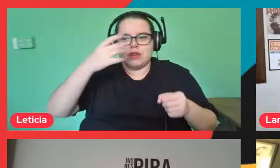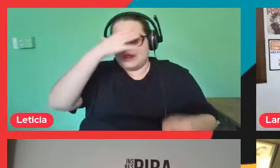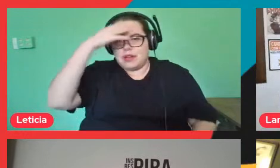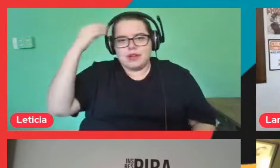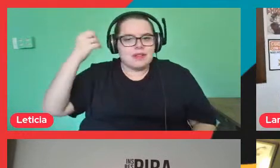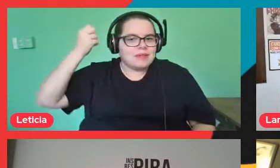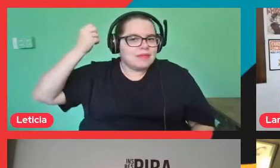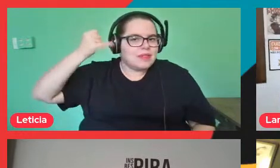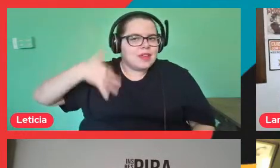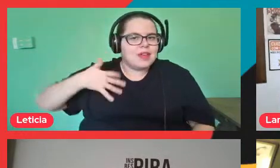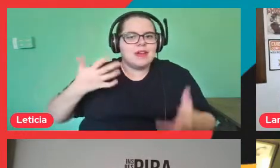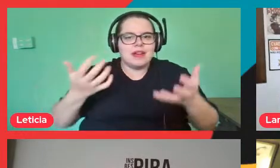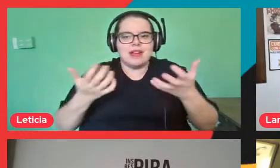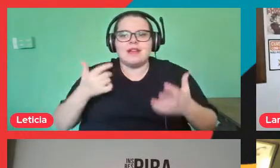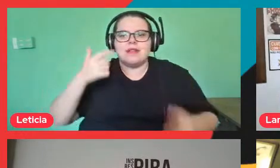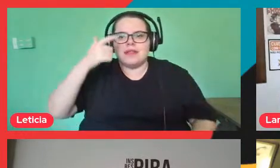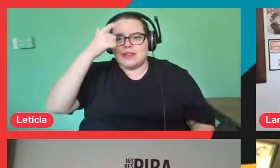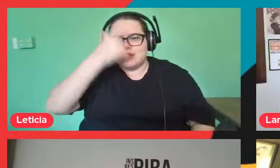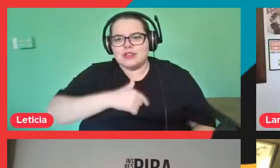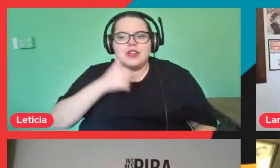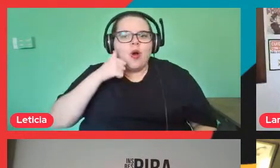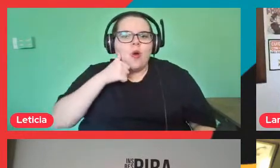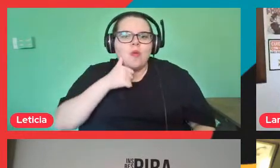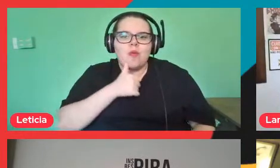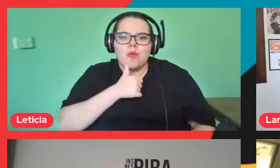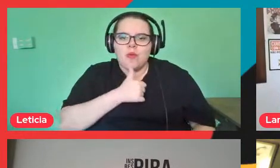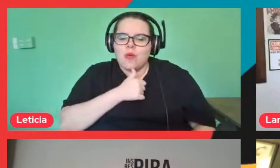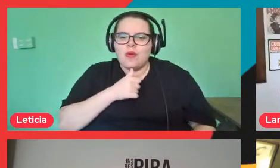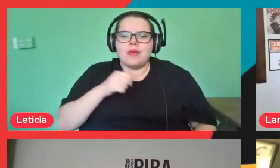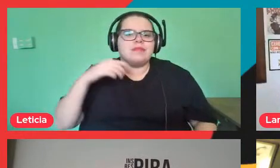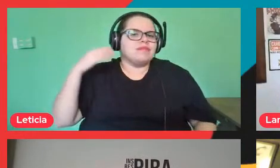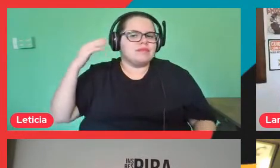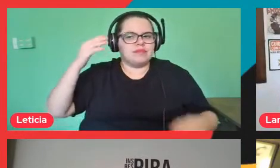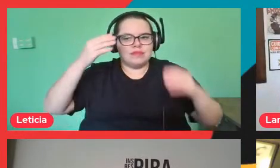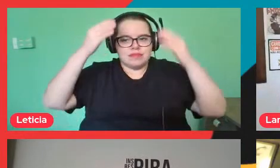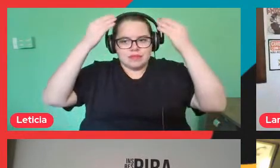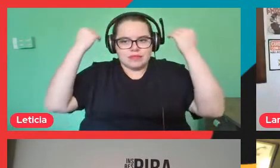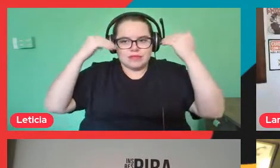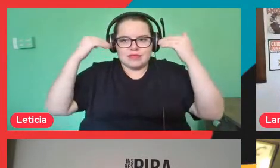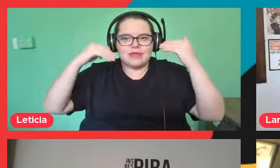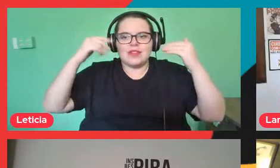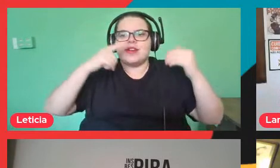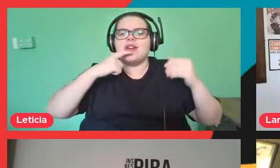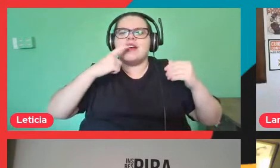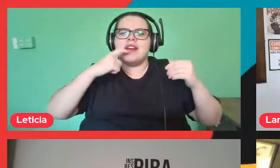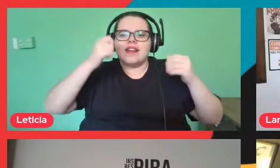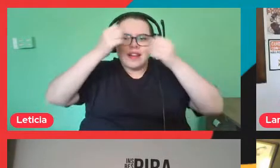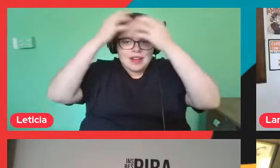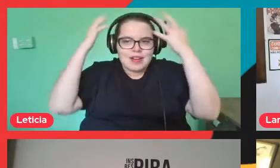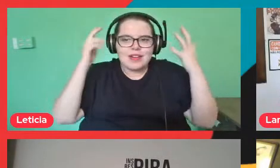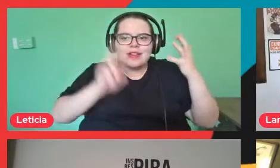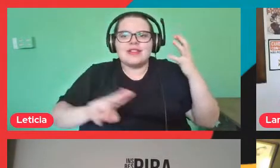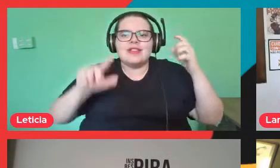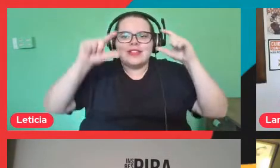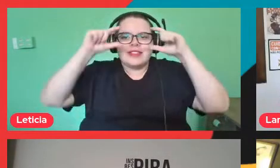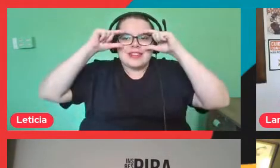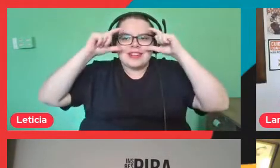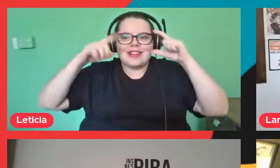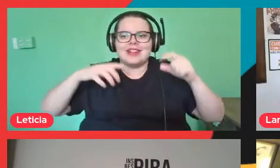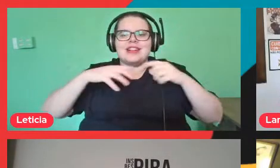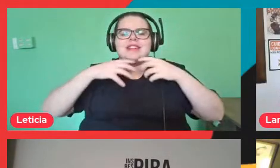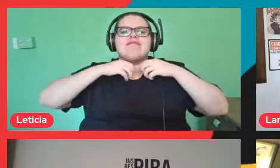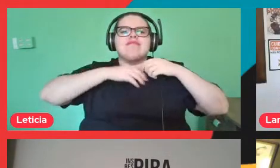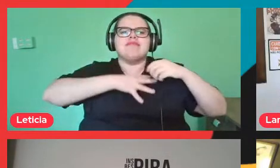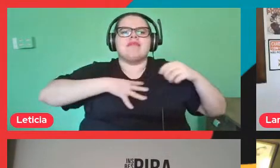de me descrever, né? Então, eu sou uma mulher branca, cabelos curtos, ruiva. Uso óculos, estou com um